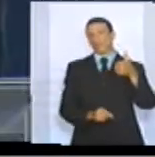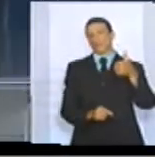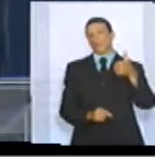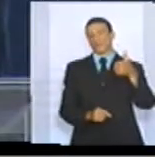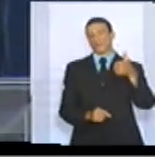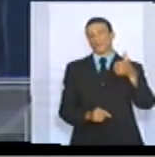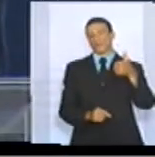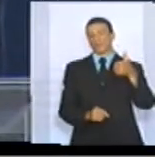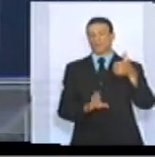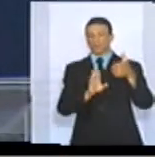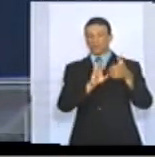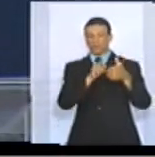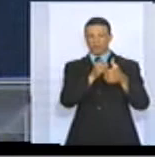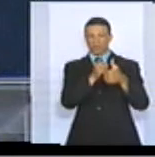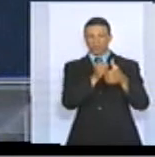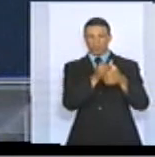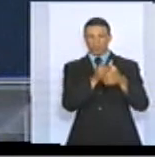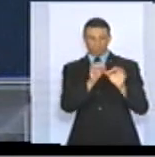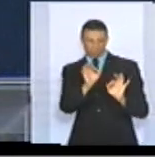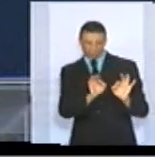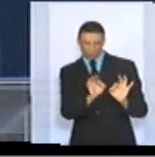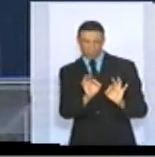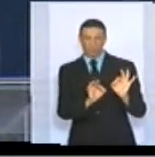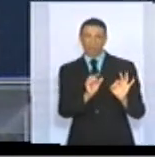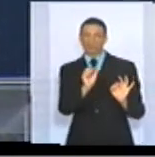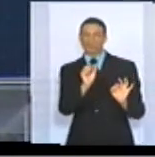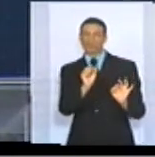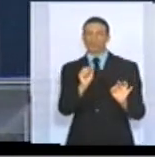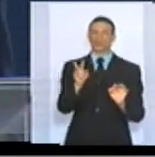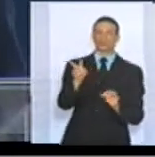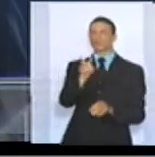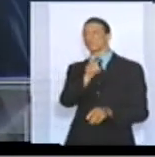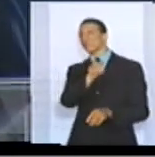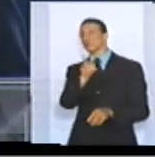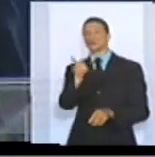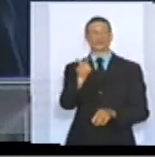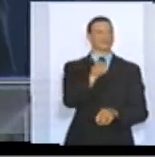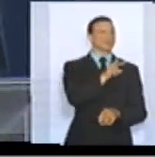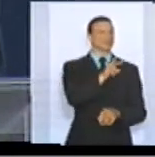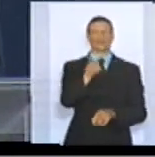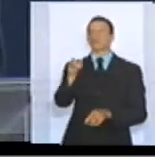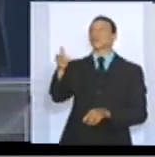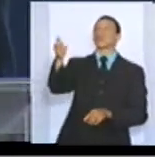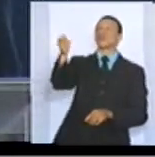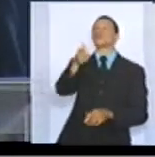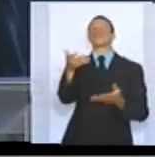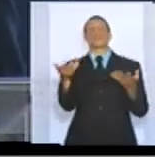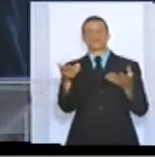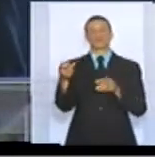Eu preciso sempre me achar com para onde eu aponto aqui. Estou